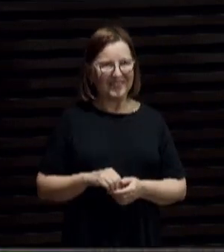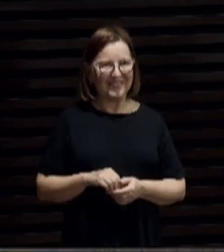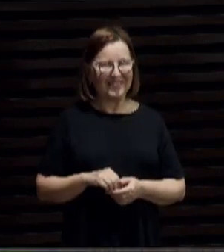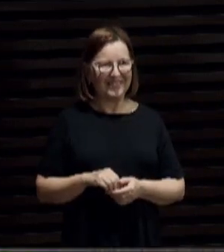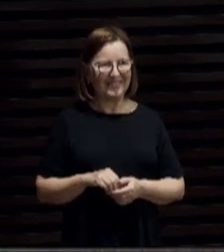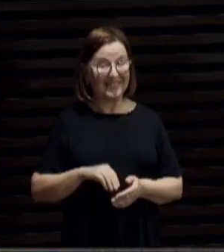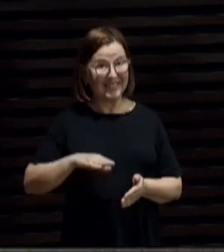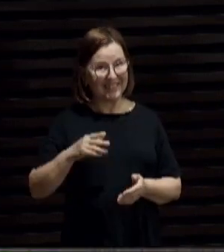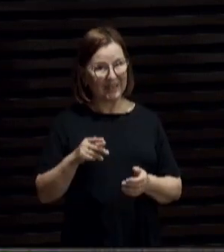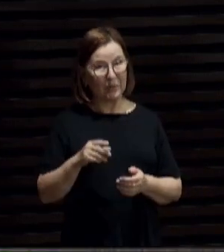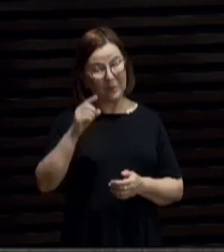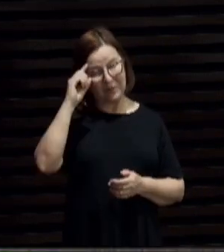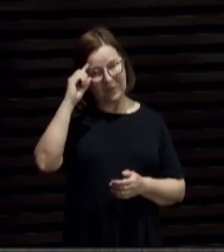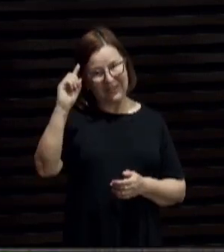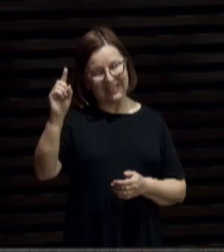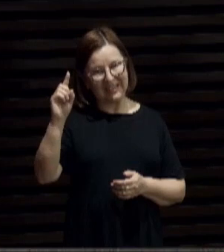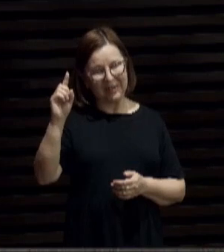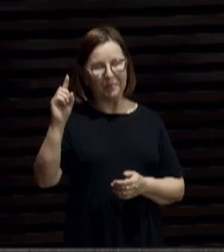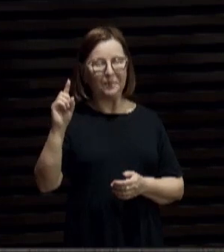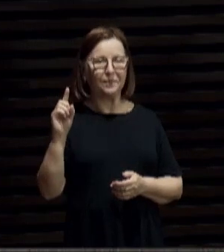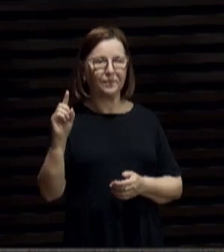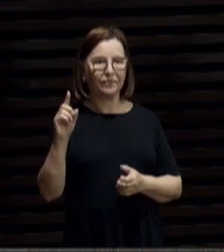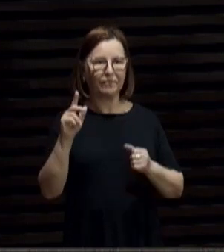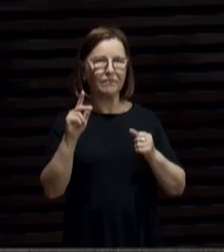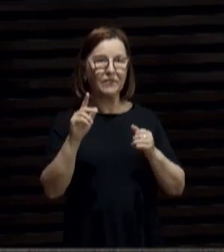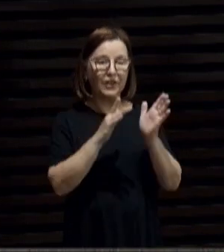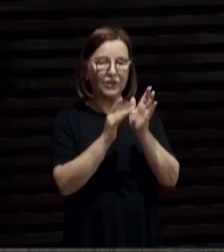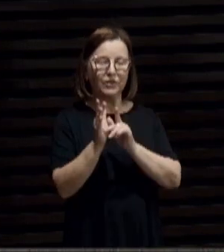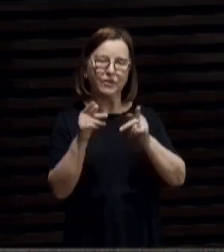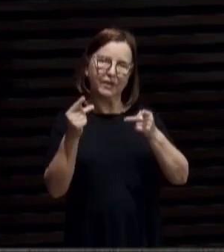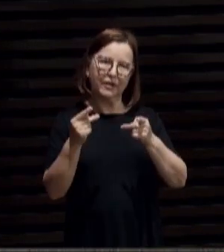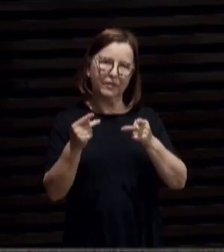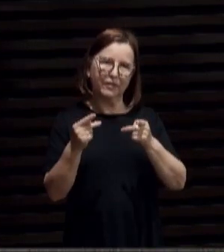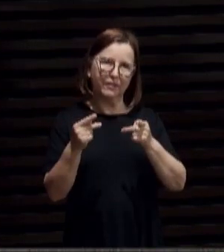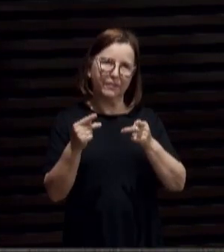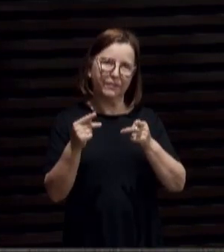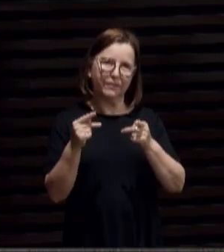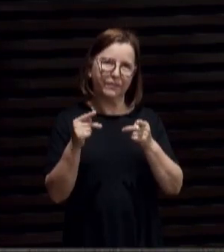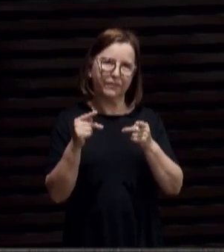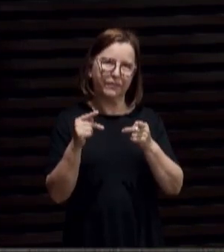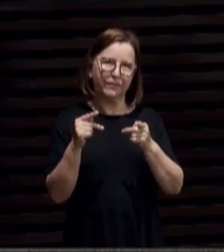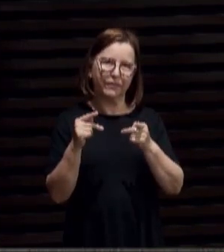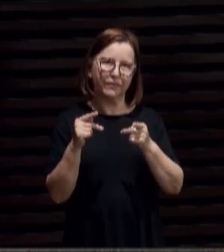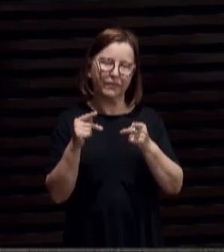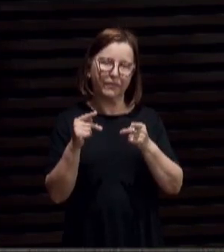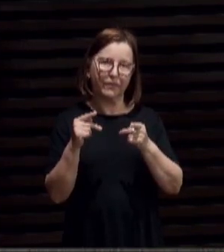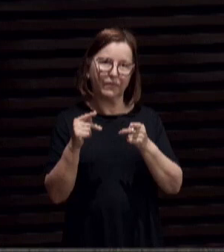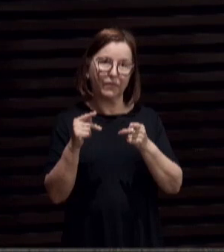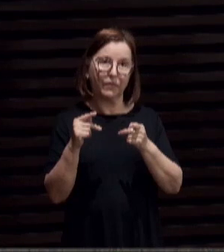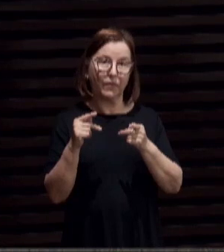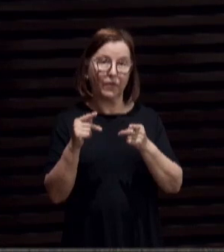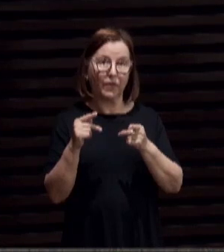Aí ele chegou um dia, ele disse Jesus disse assim: olha, vão ferir o pastor e as ovelhas vão